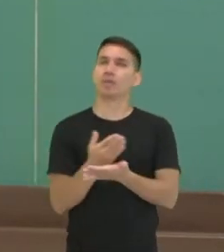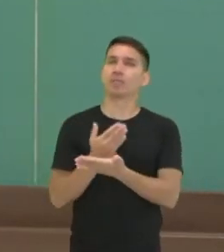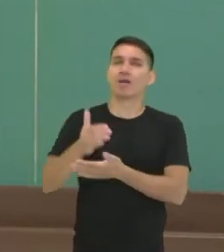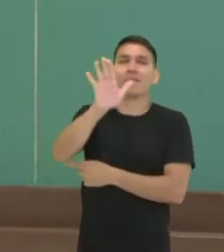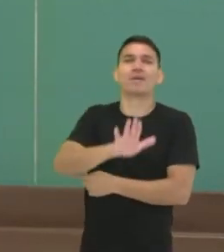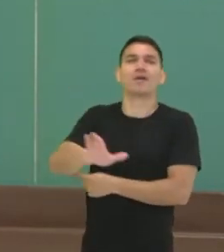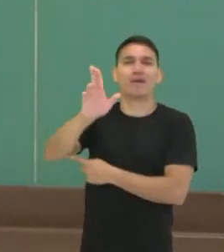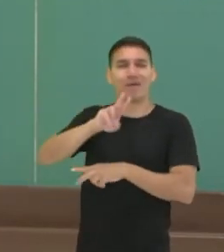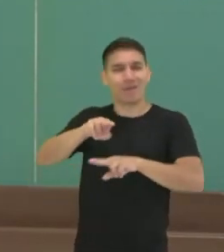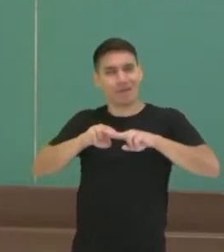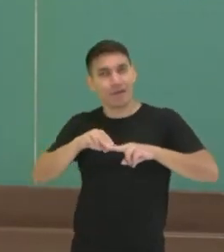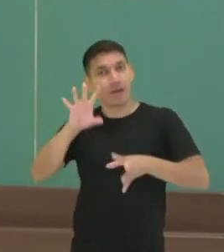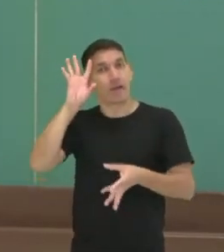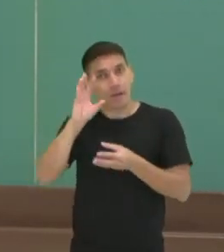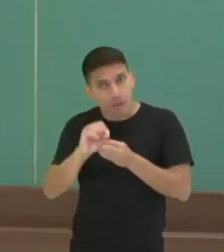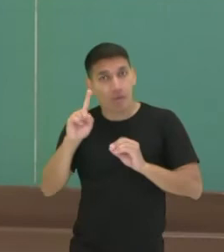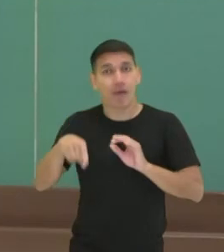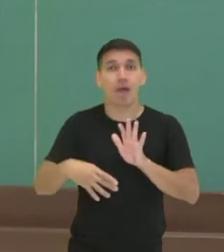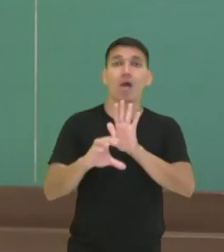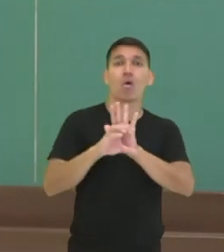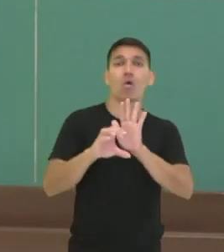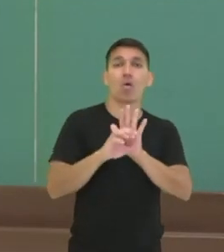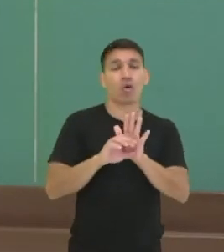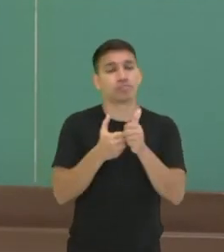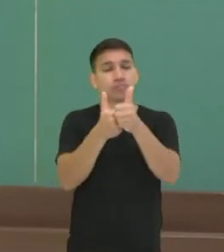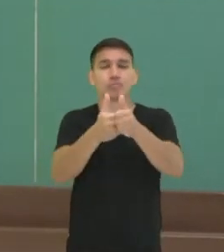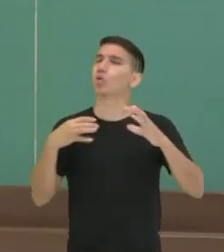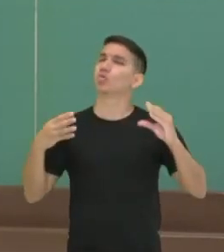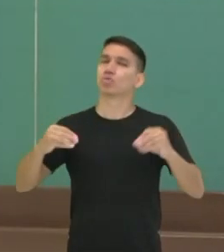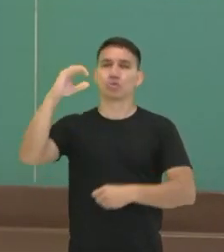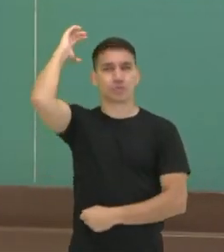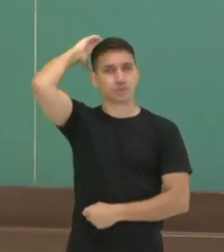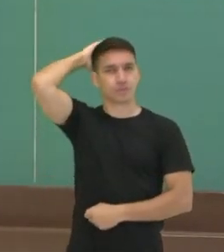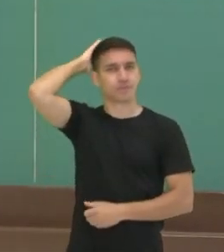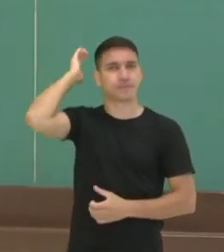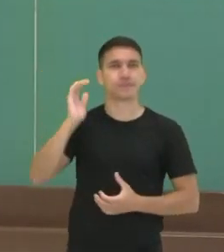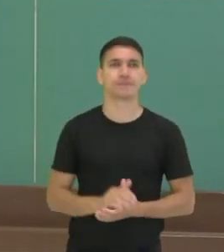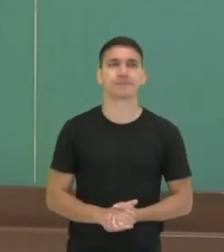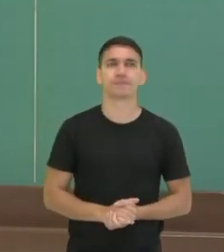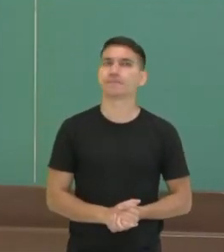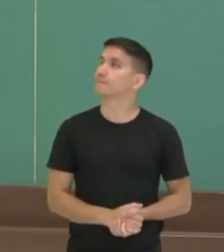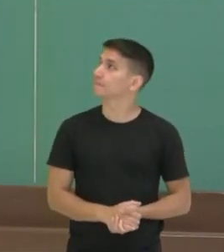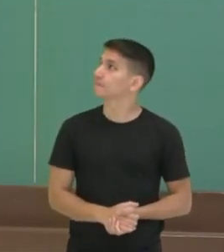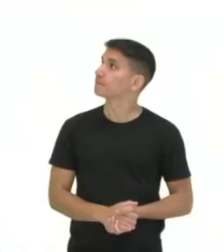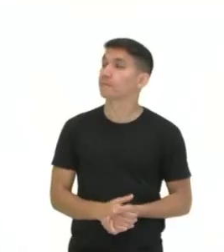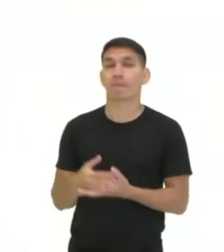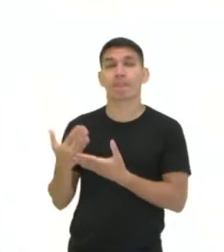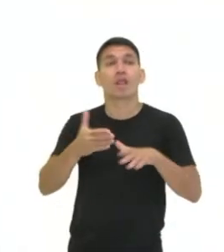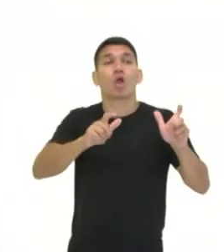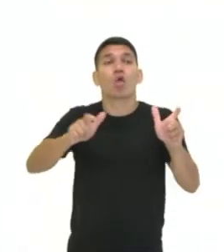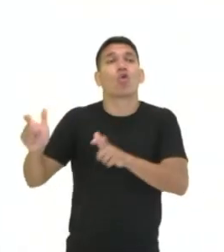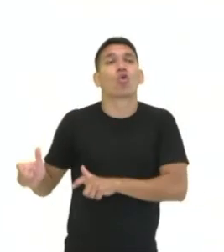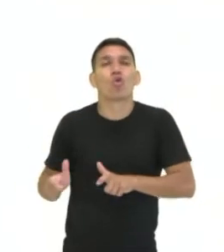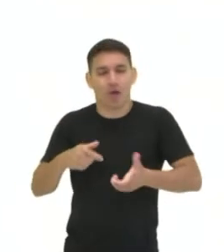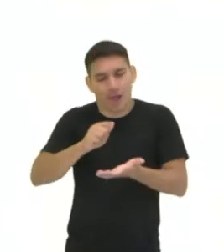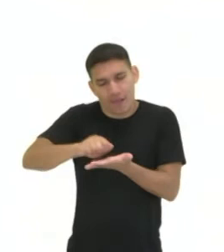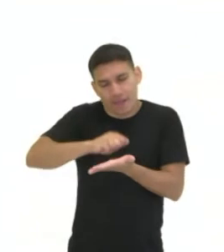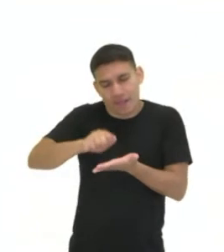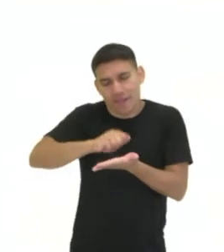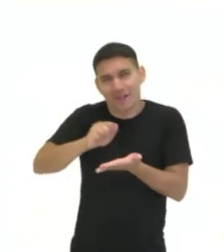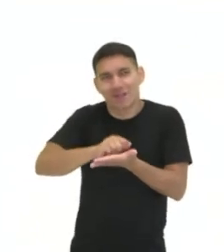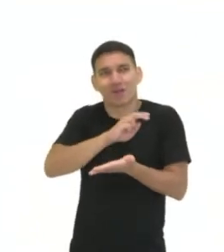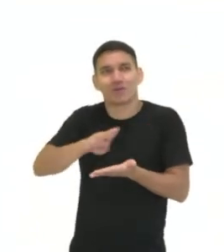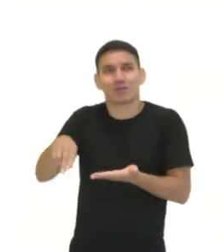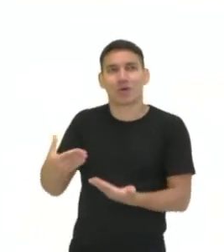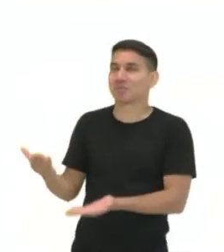e se torna o quê? Um código a ser seguido por todos os monges. E os locais de escrita eram chamados de escritório e os responsáveis